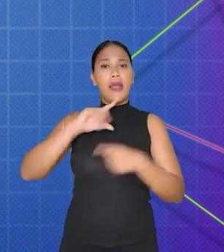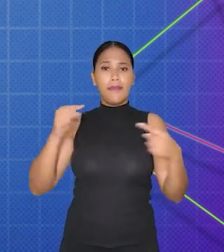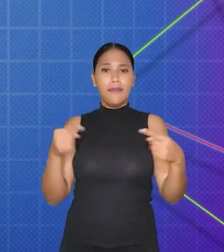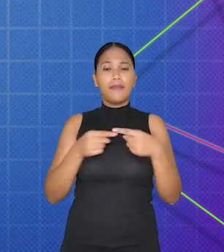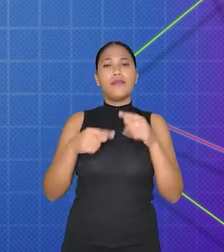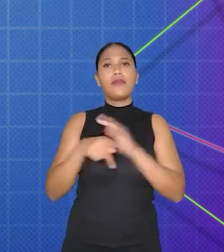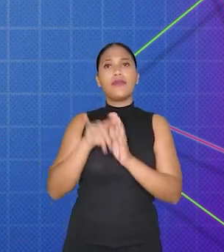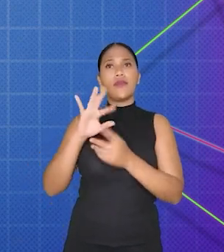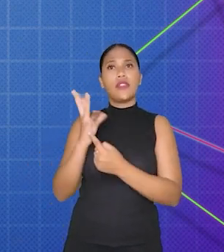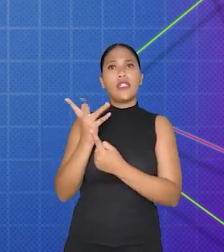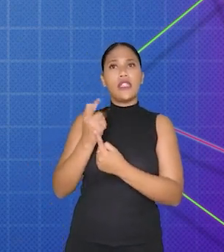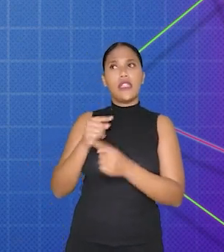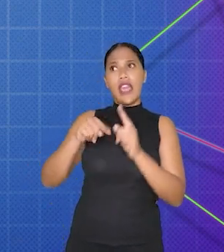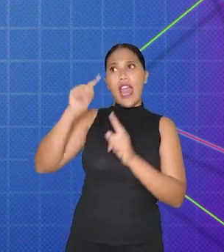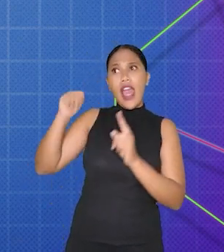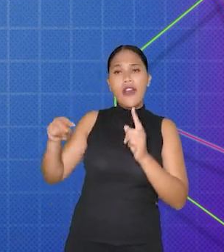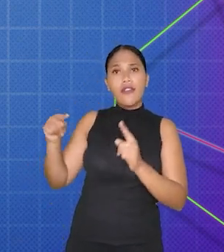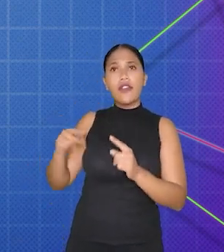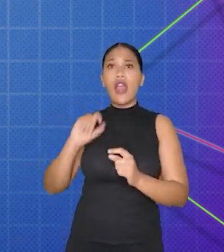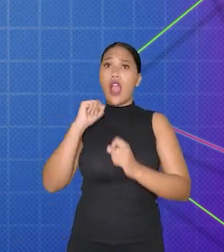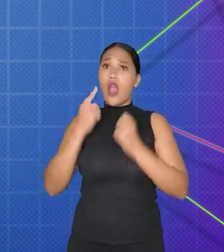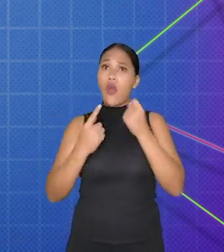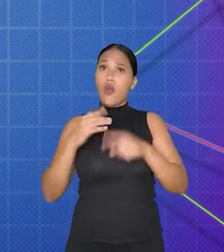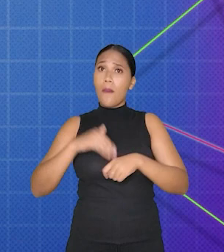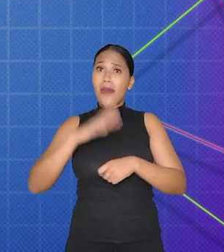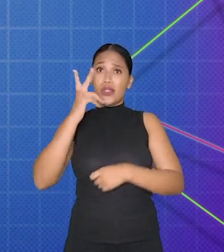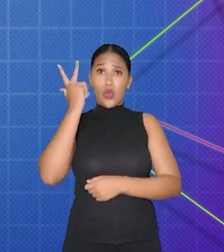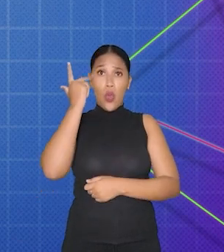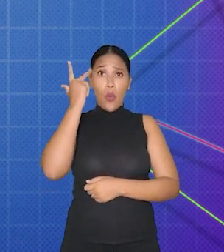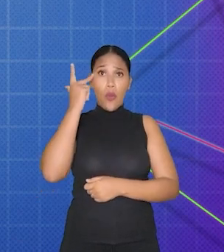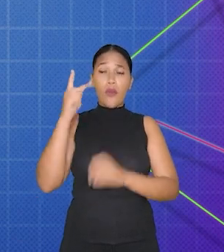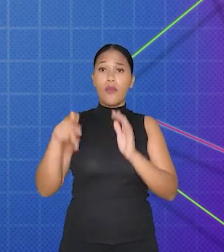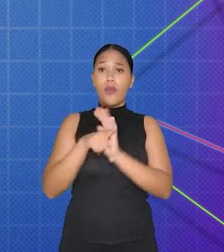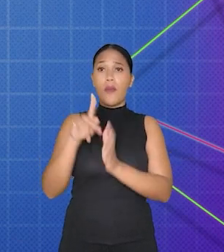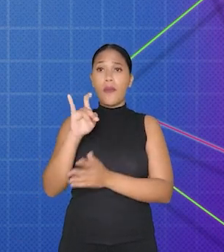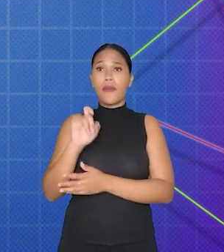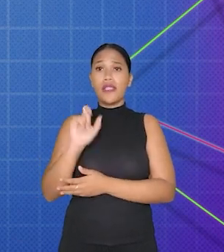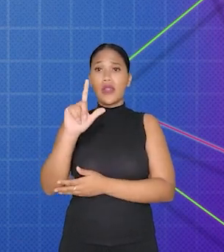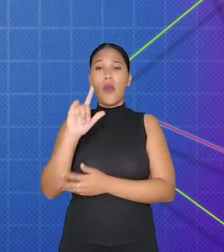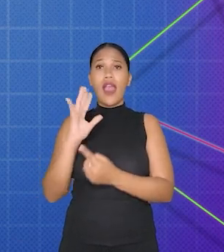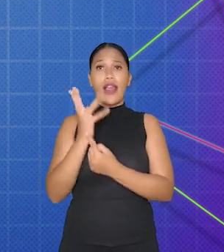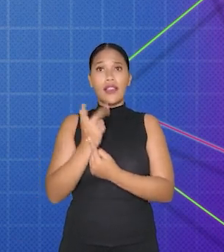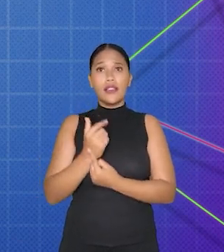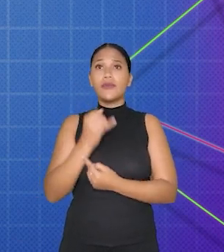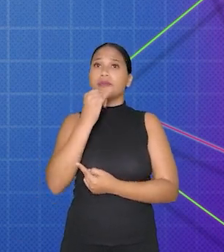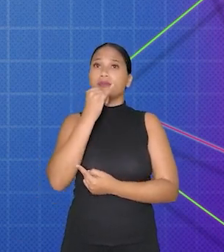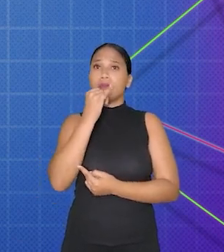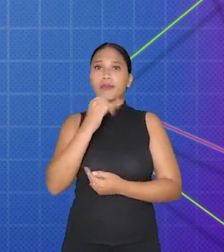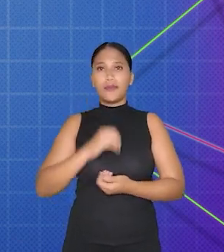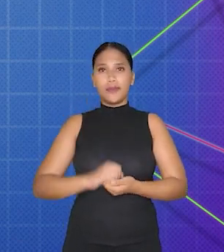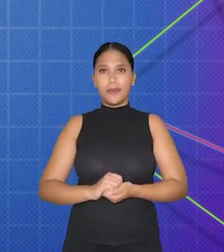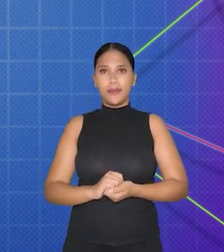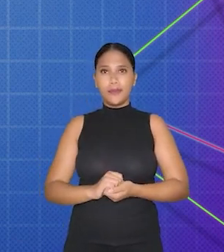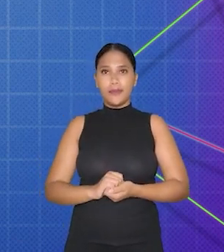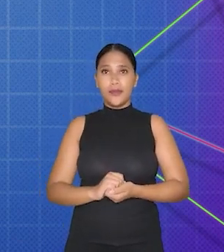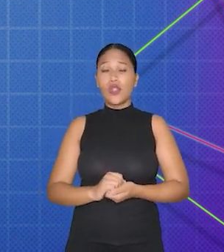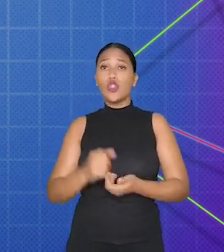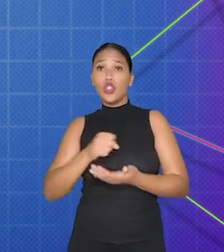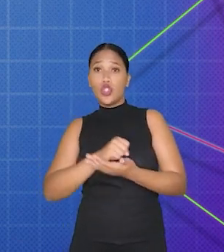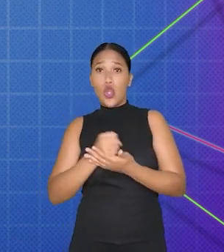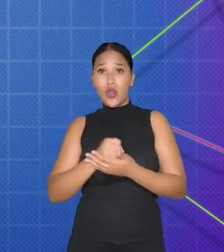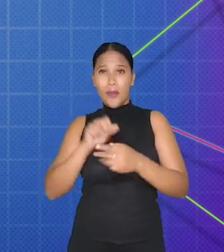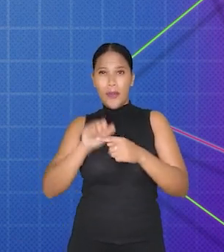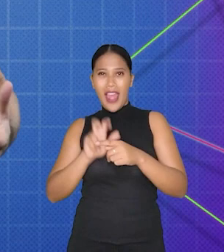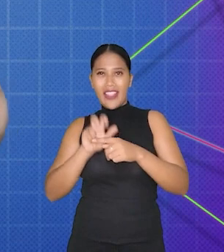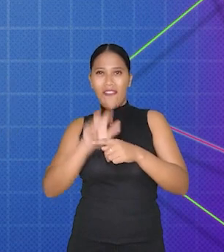ser mais associados a esse estilo gráfico. Alguns dos gêneros mais comuns para jogos em pixel art incluem jogos de